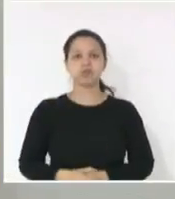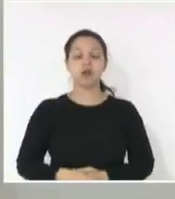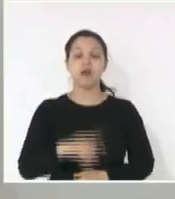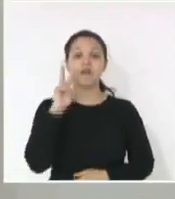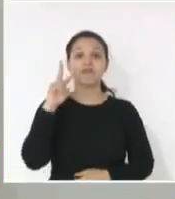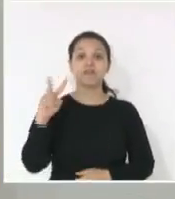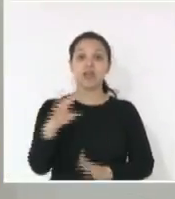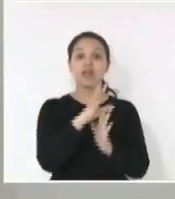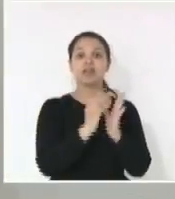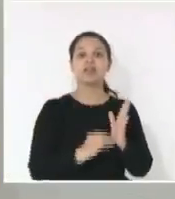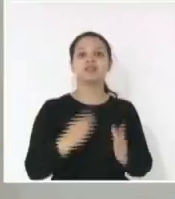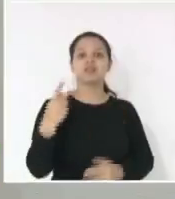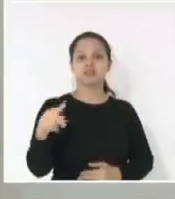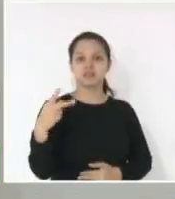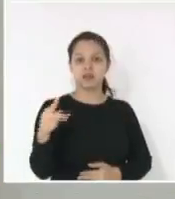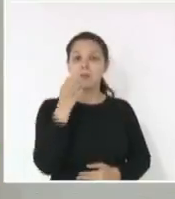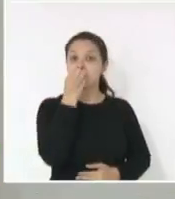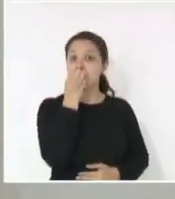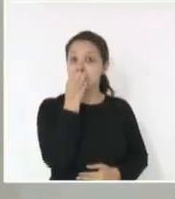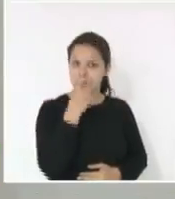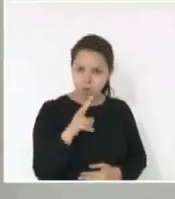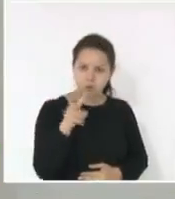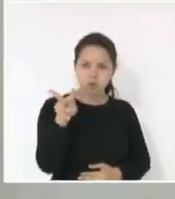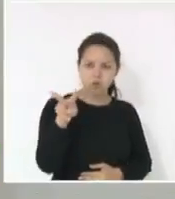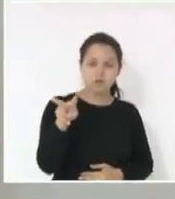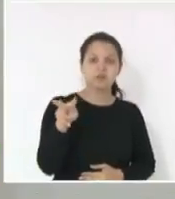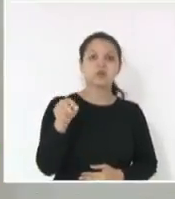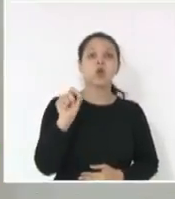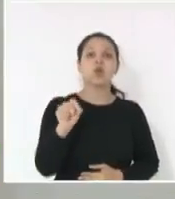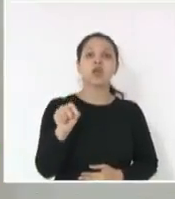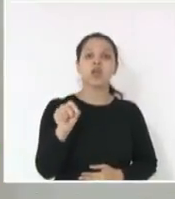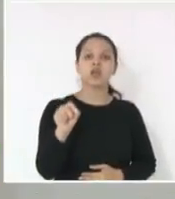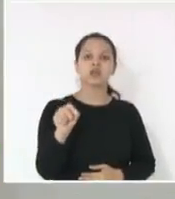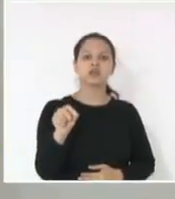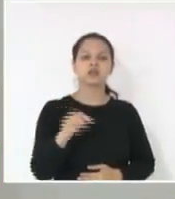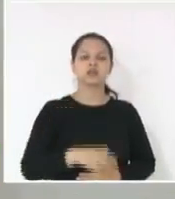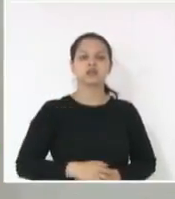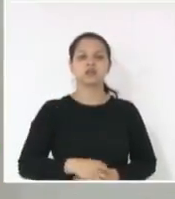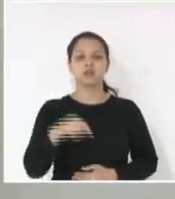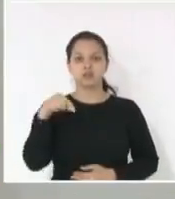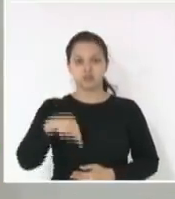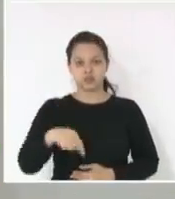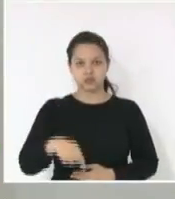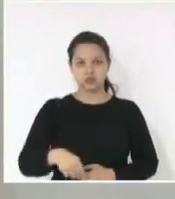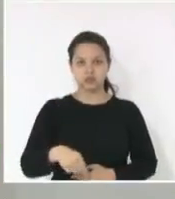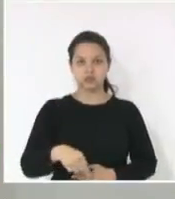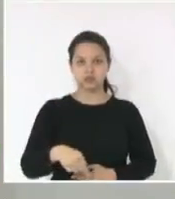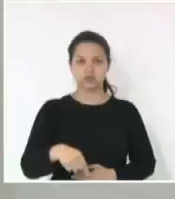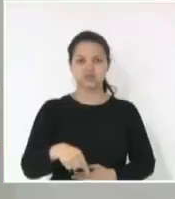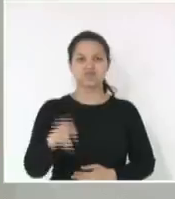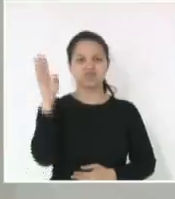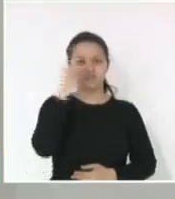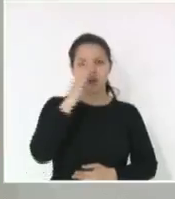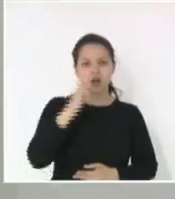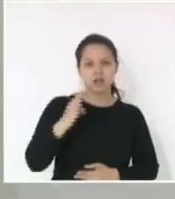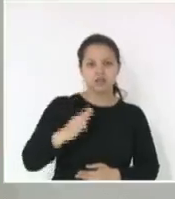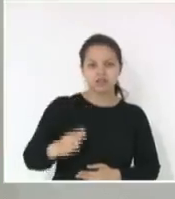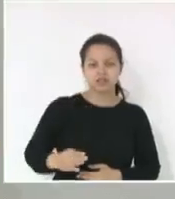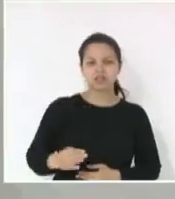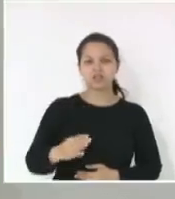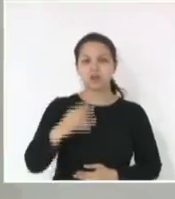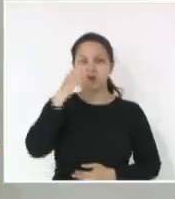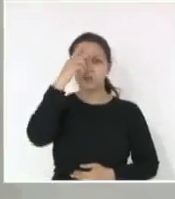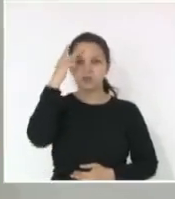um exemplo gritante no Brasil de desmotivação, de descrédito